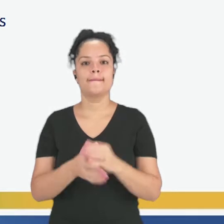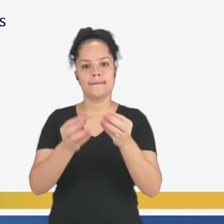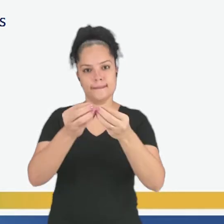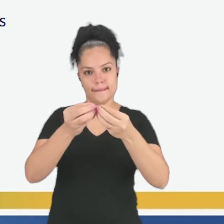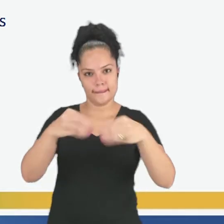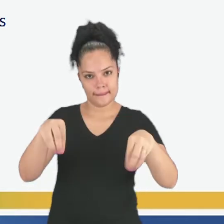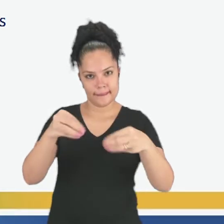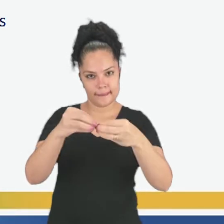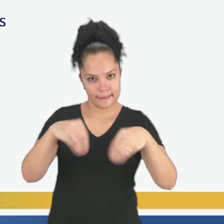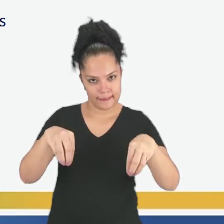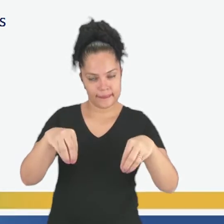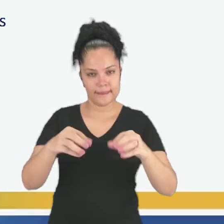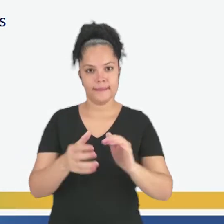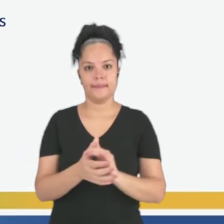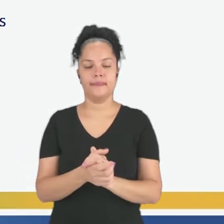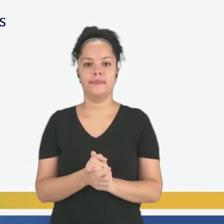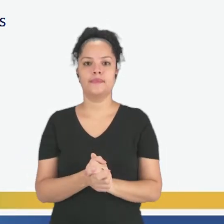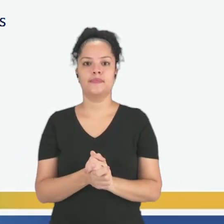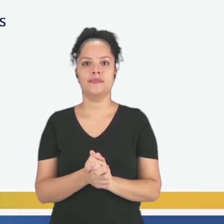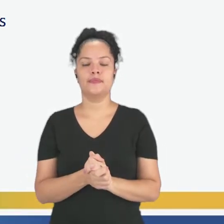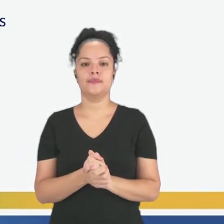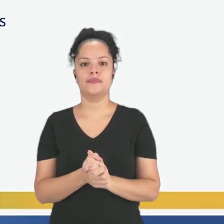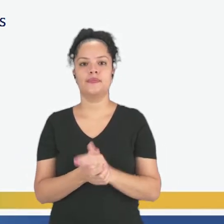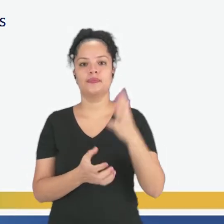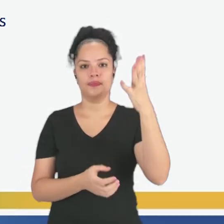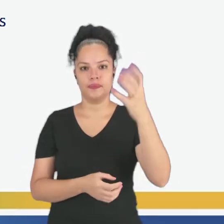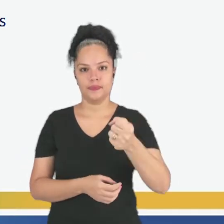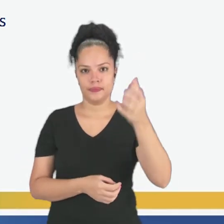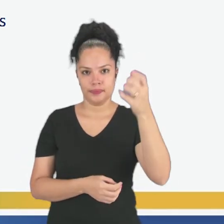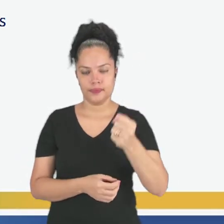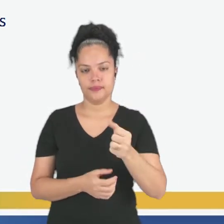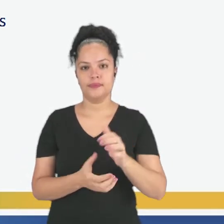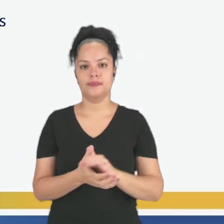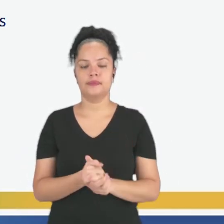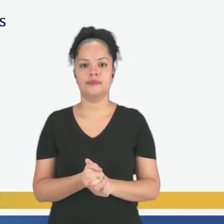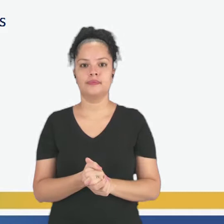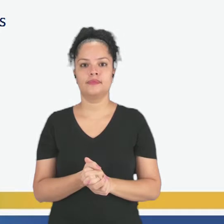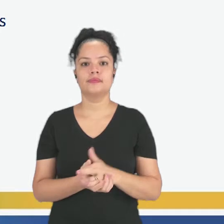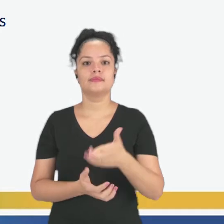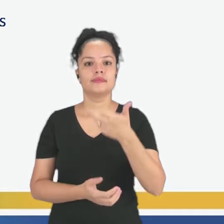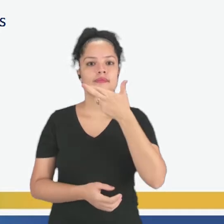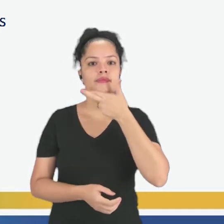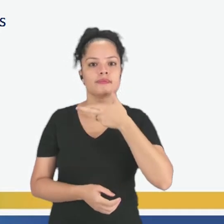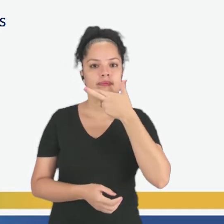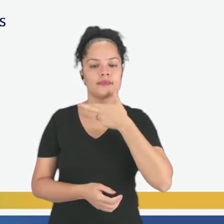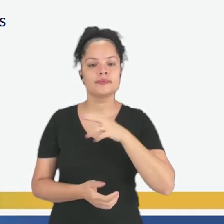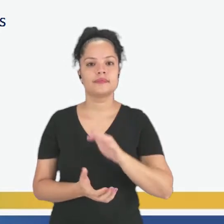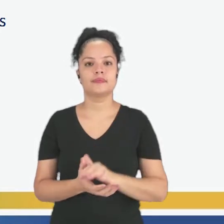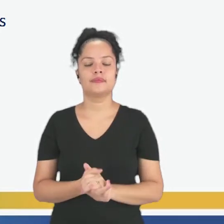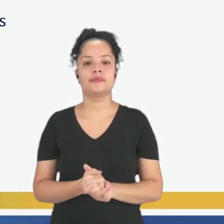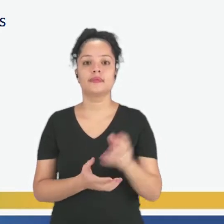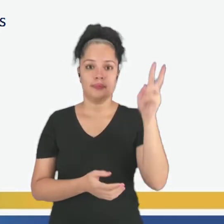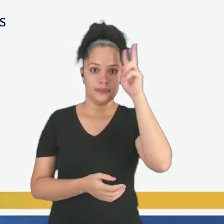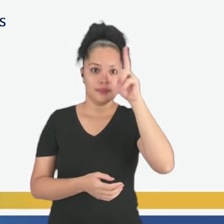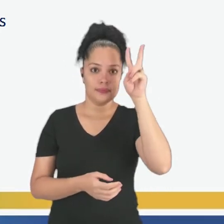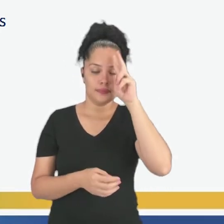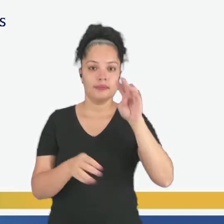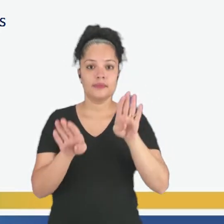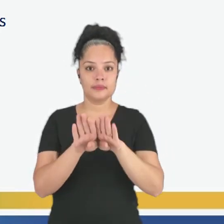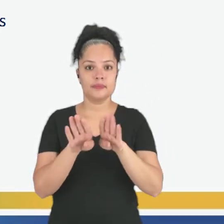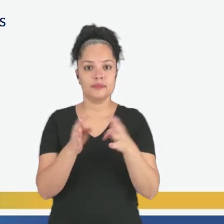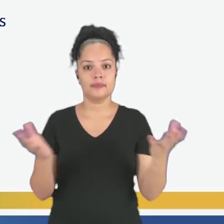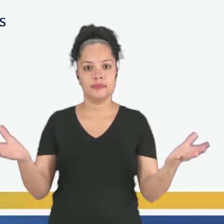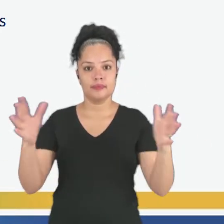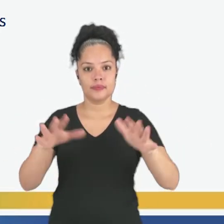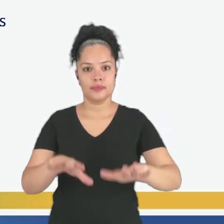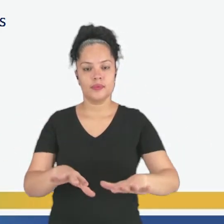eggs, ovos, milk, leite e cheese, queijo. Lembrando que aqui vai entrar todos os